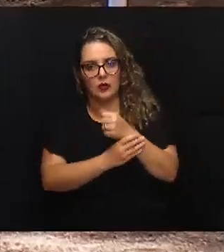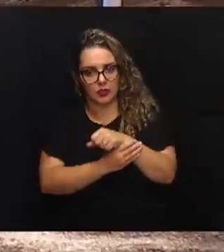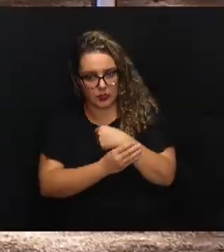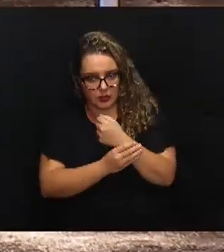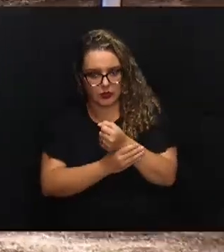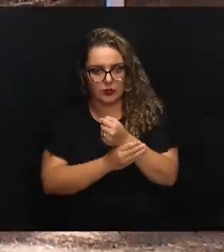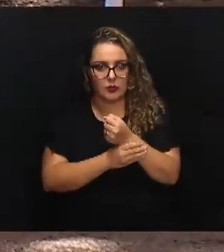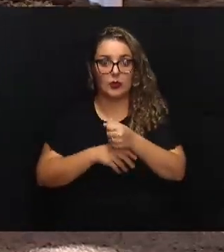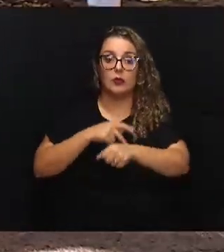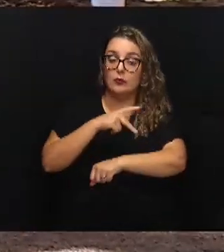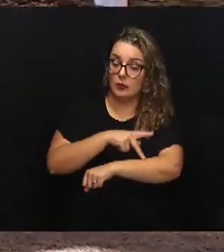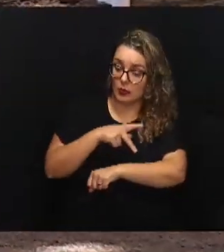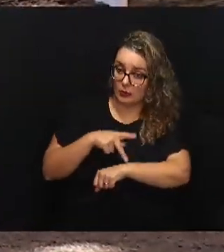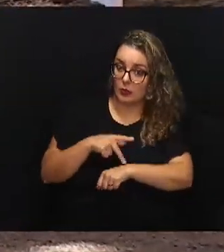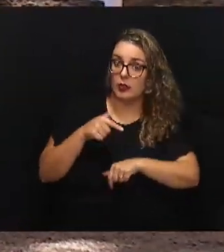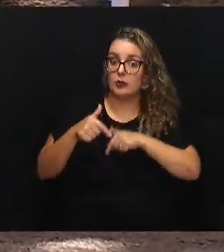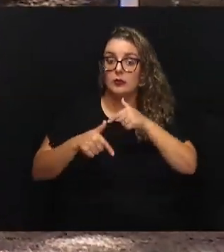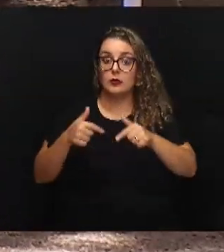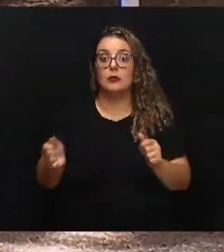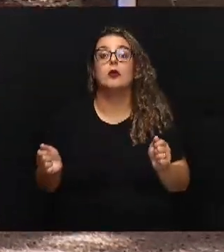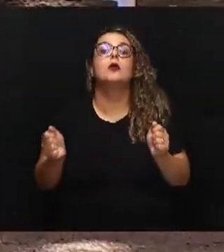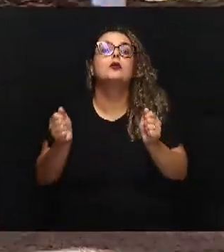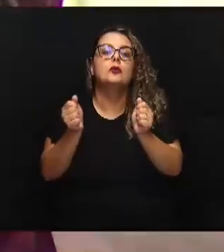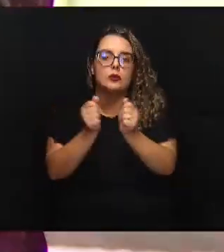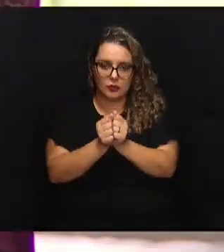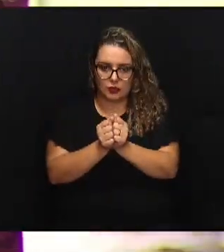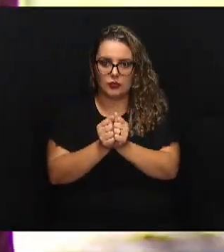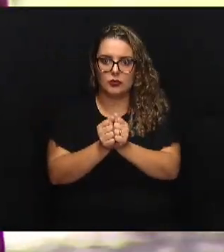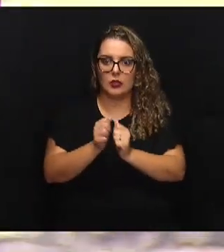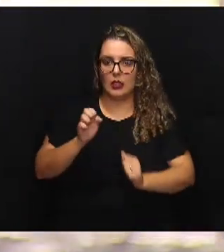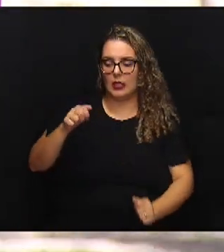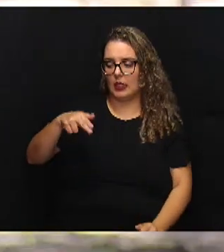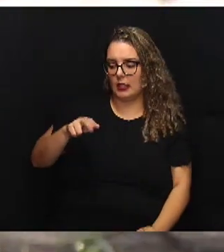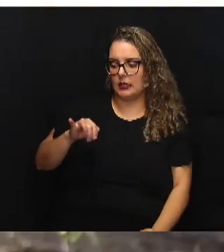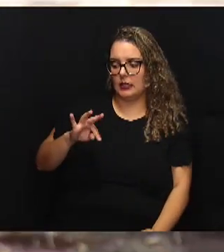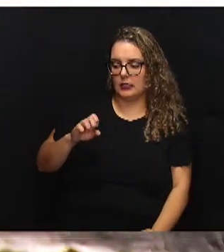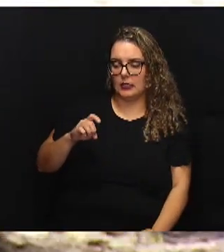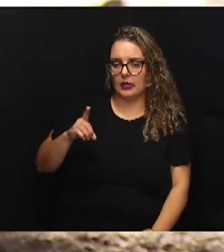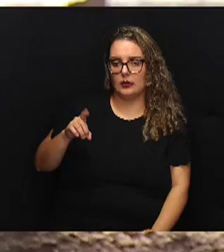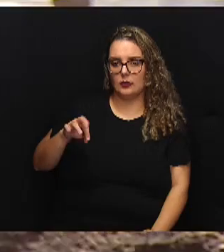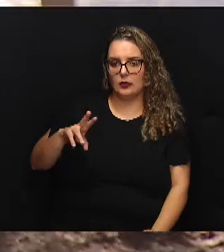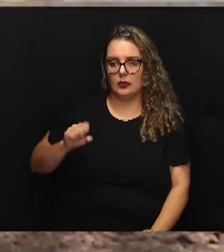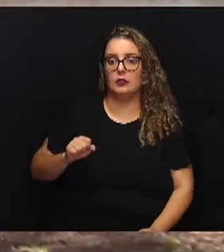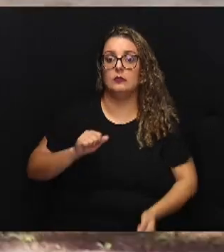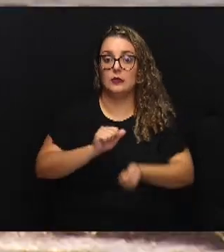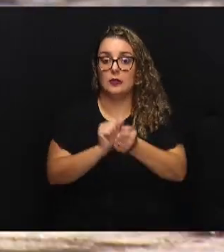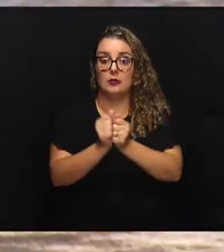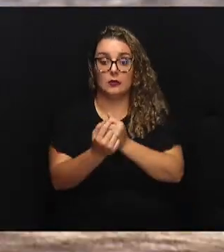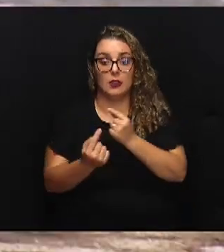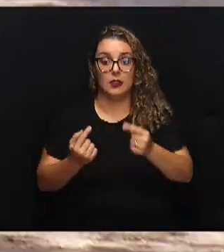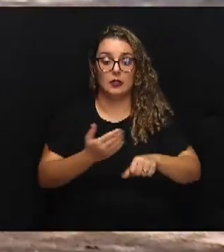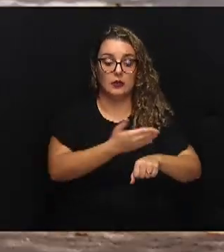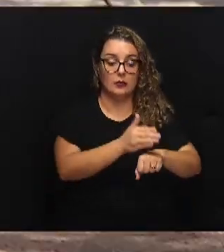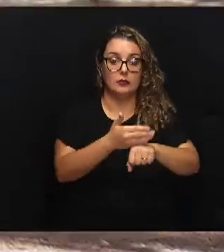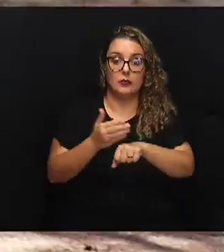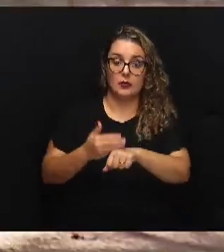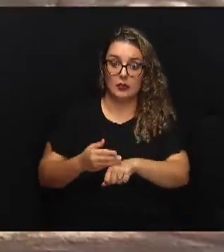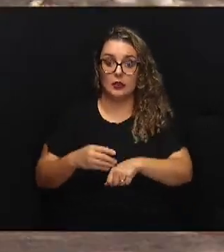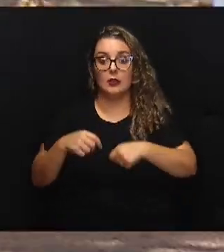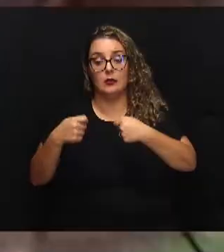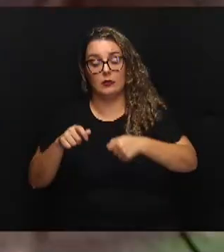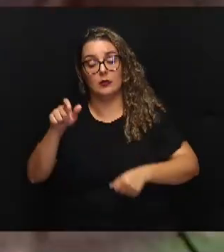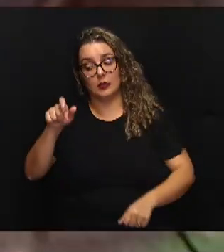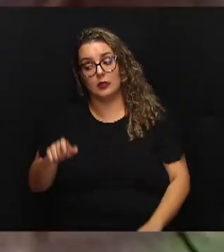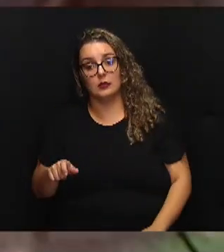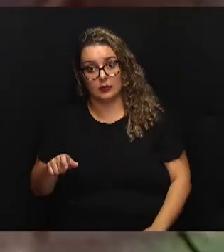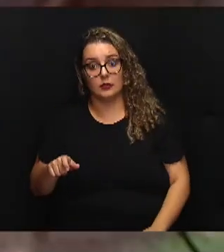e pedagogos trabalham em conjunto com equitadores, adaptando cada exercício às necessidades do